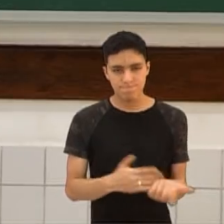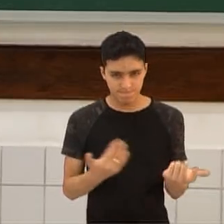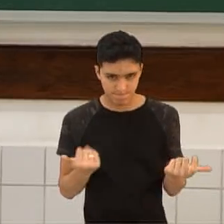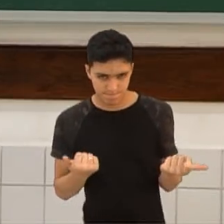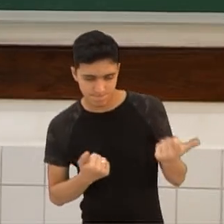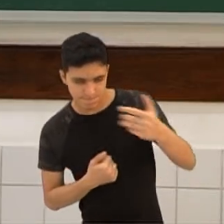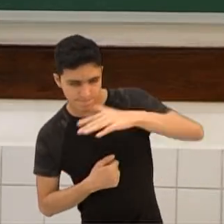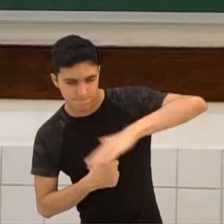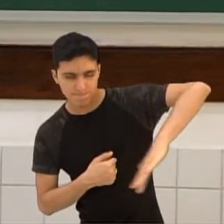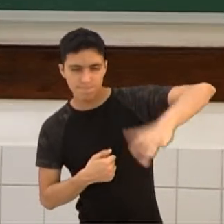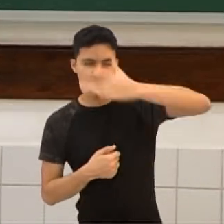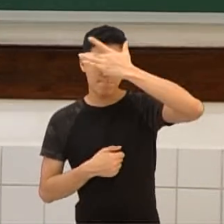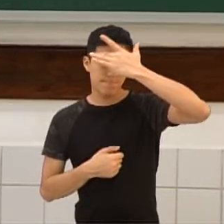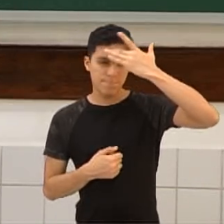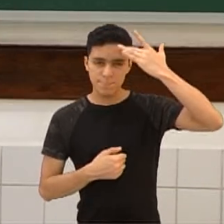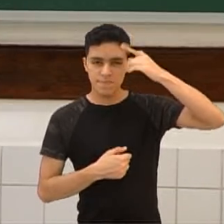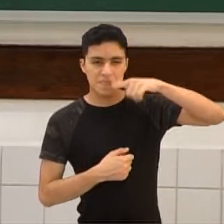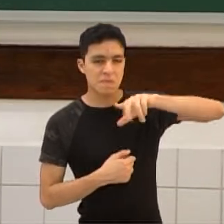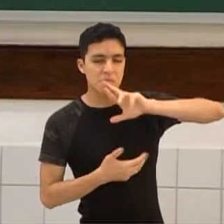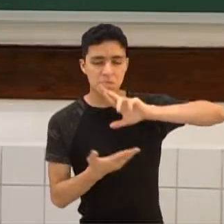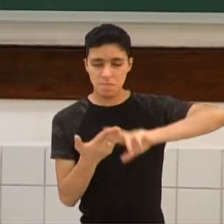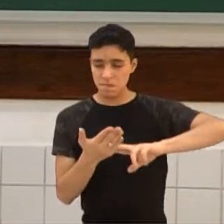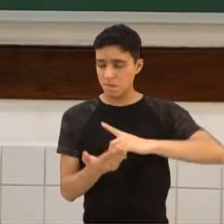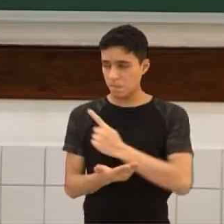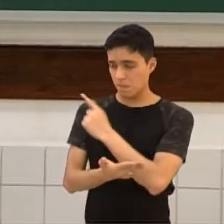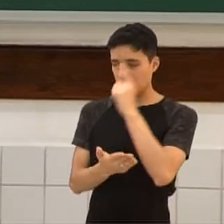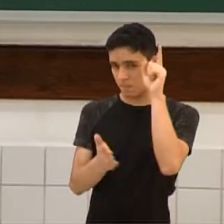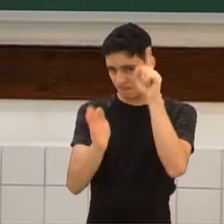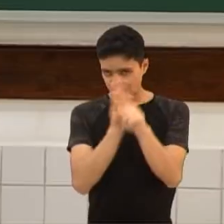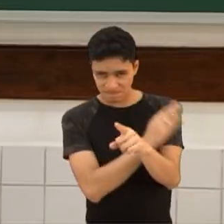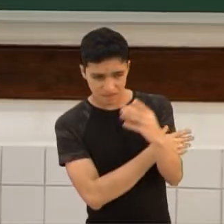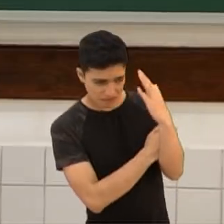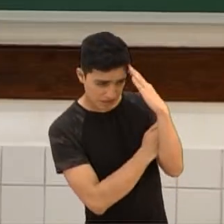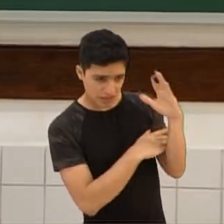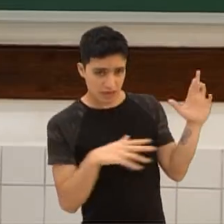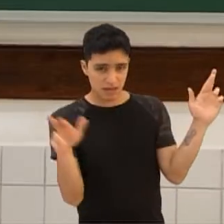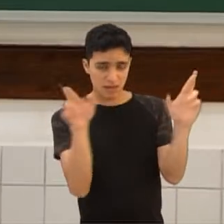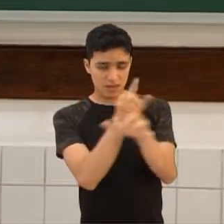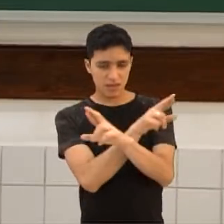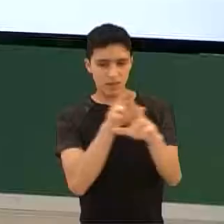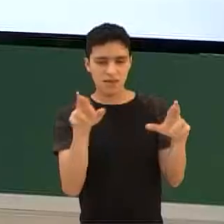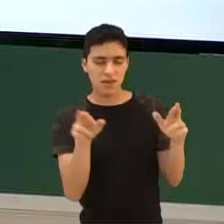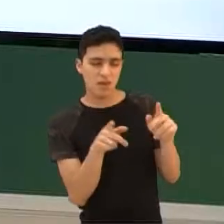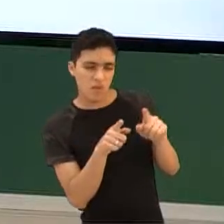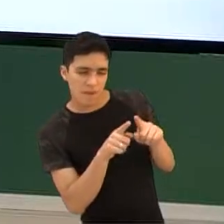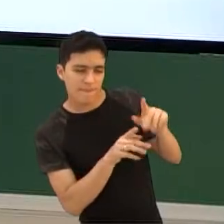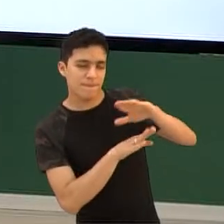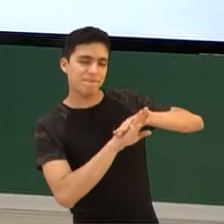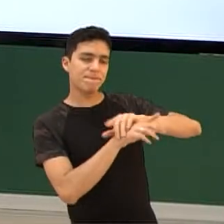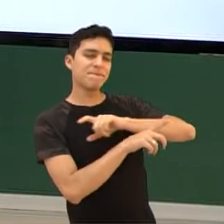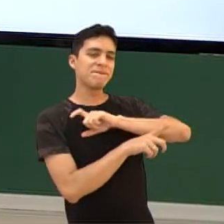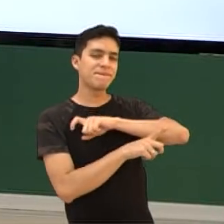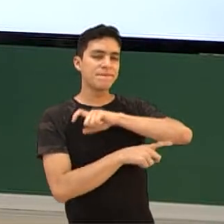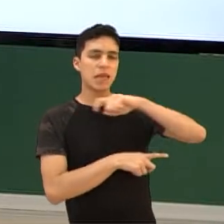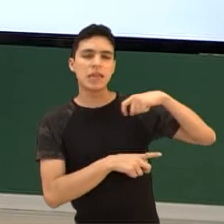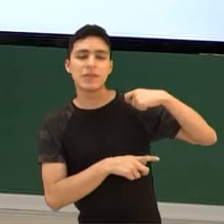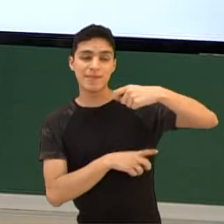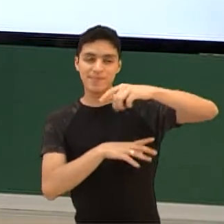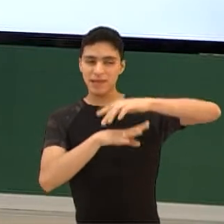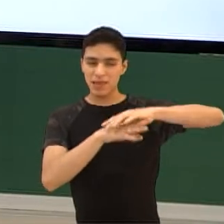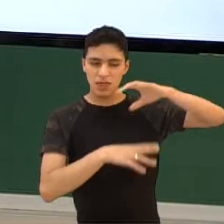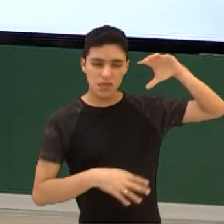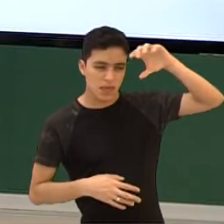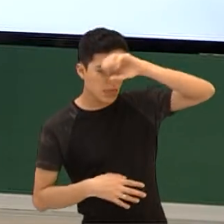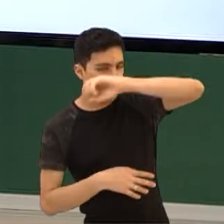E aí, pessoal, conseguiram resolver o exercício? Entender a relação aqui, a famosa malandragem com relação à parte da matemática